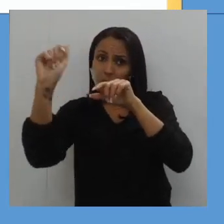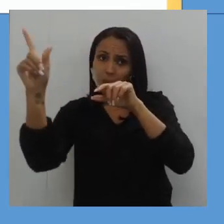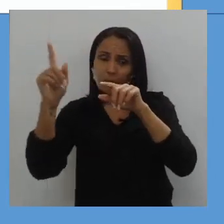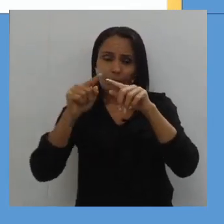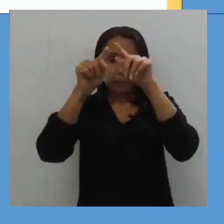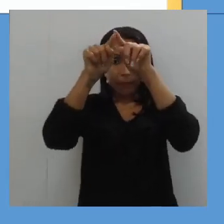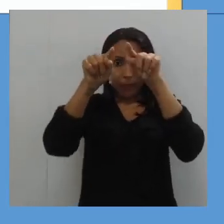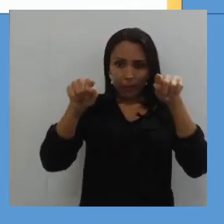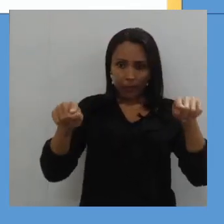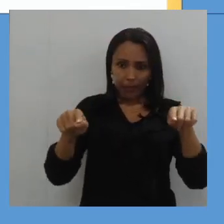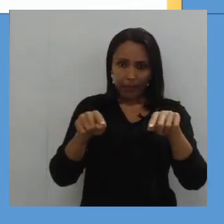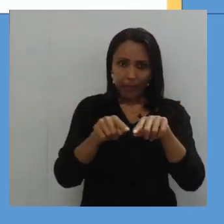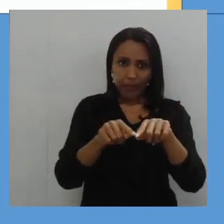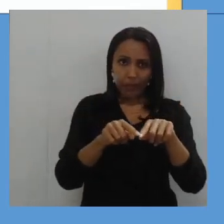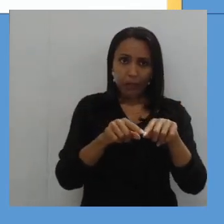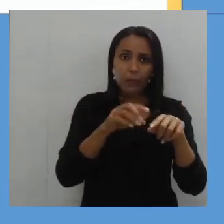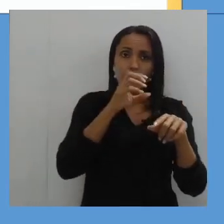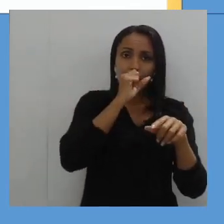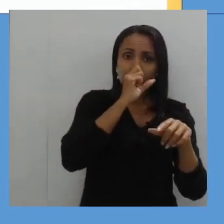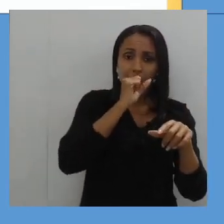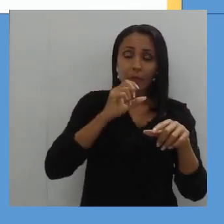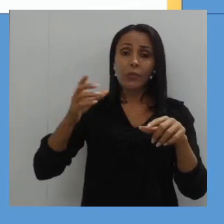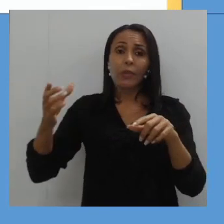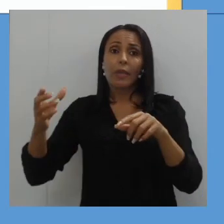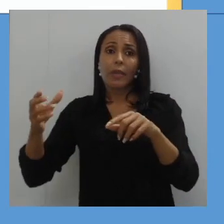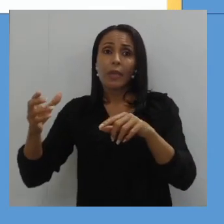um triângulo e tenho aqui um